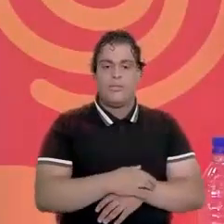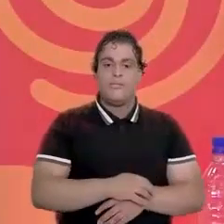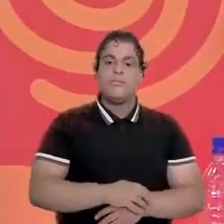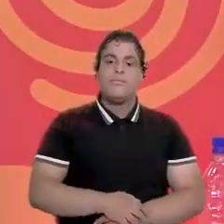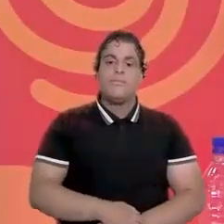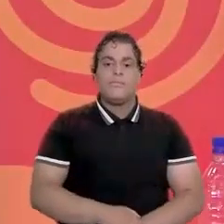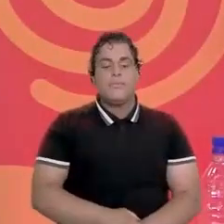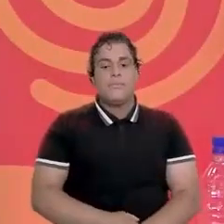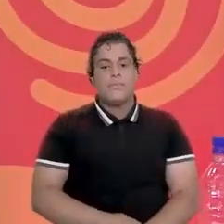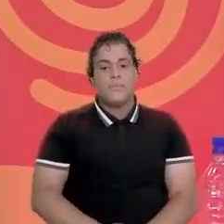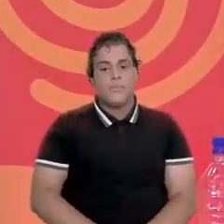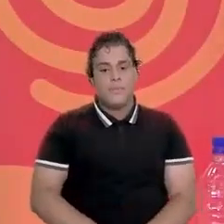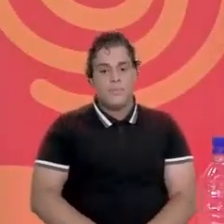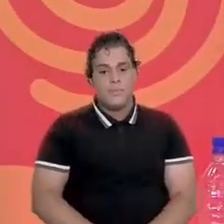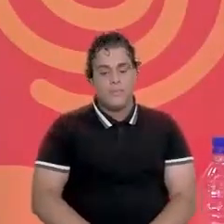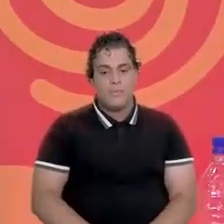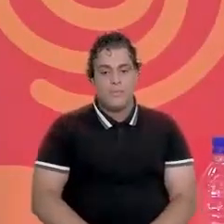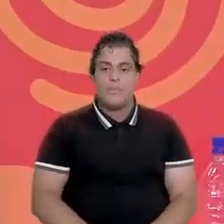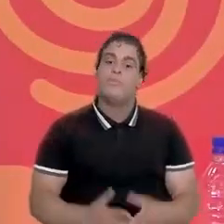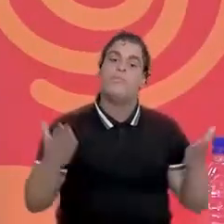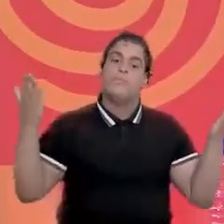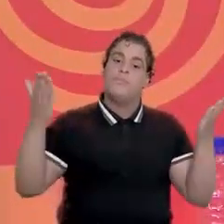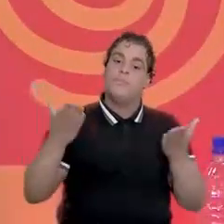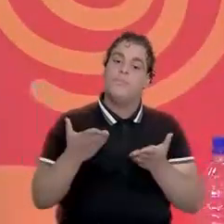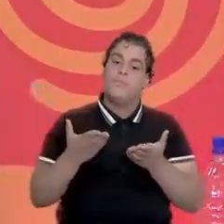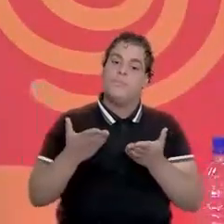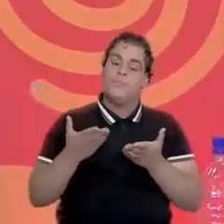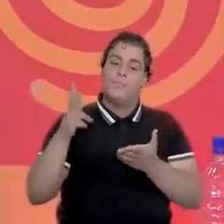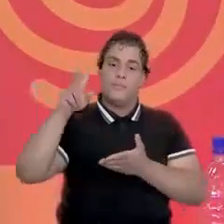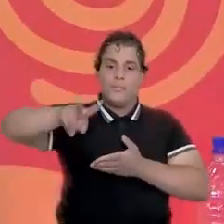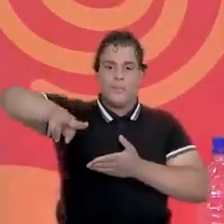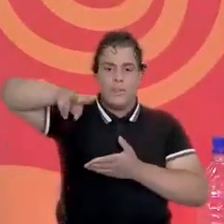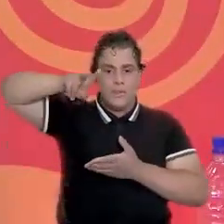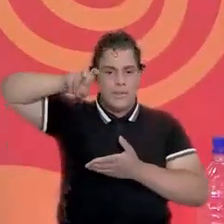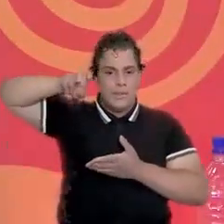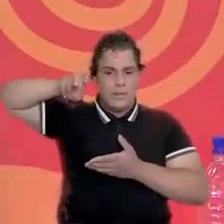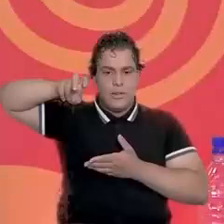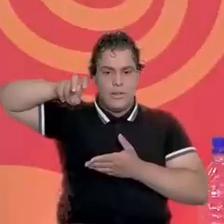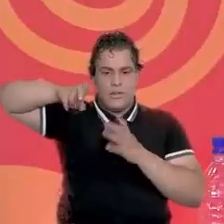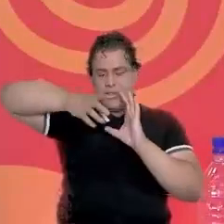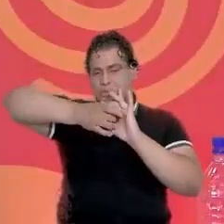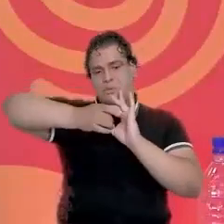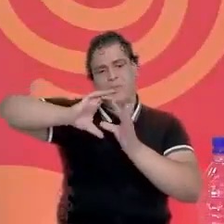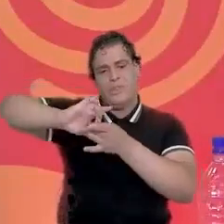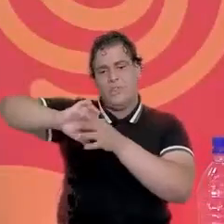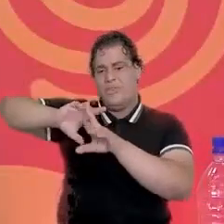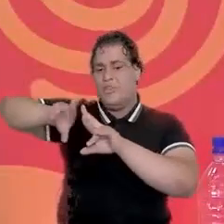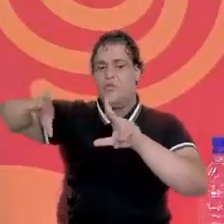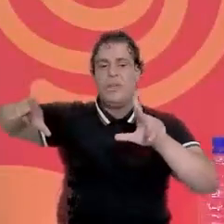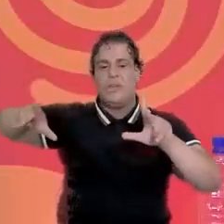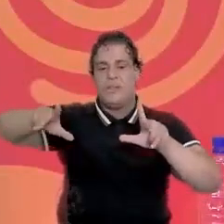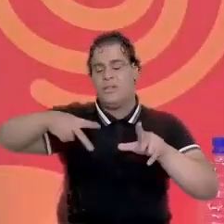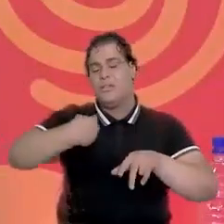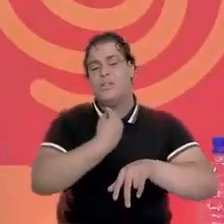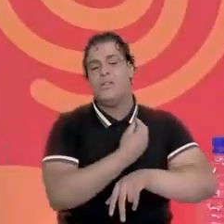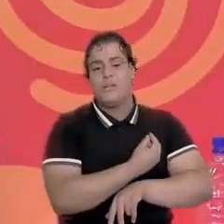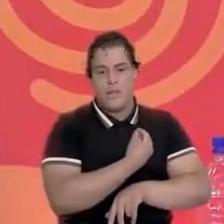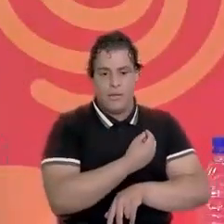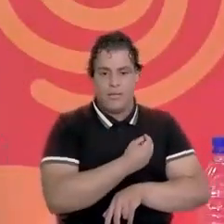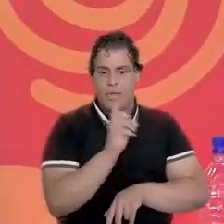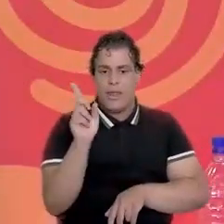Então, você vai se identificar com ele em outras fases da vida, com outros poemas, né? Não é uma coisa